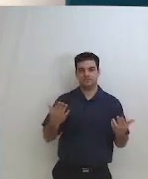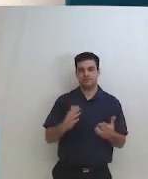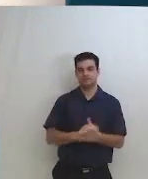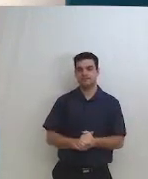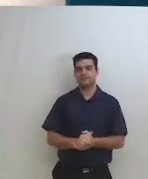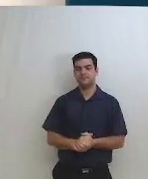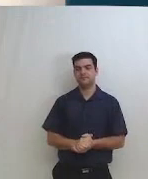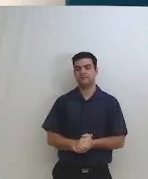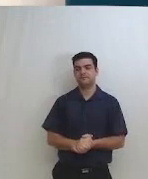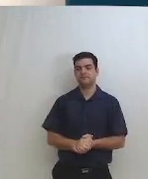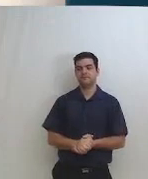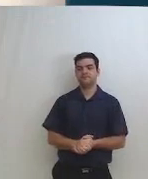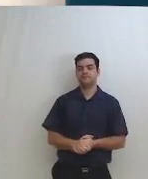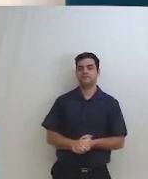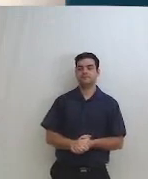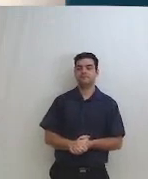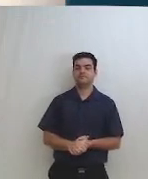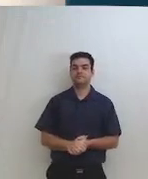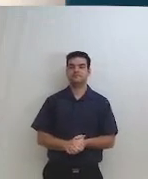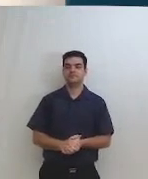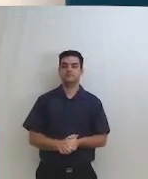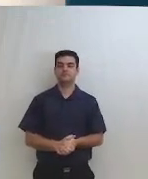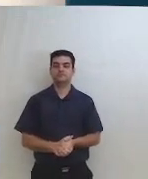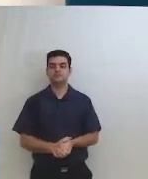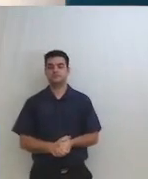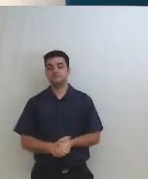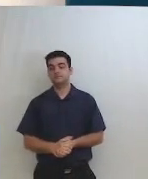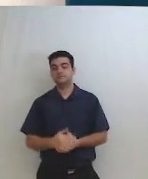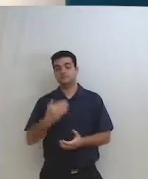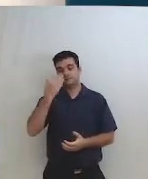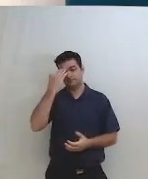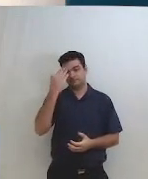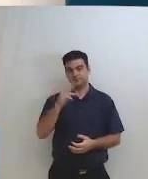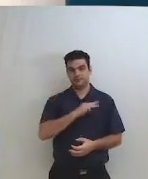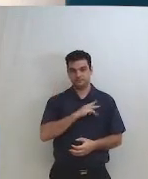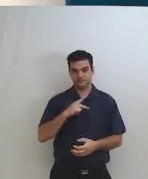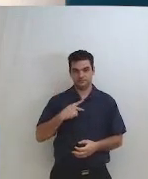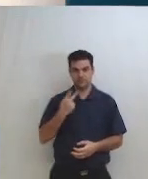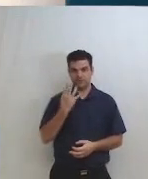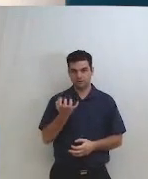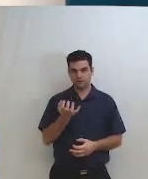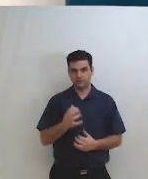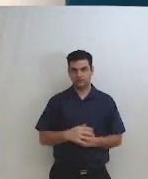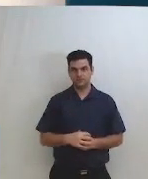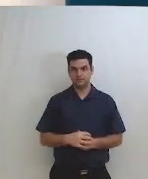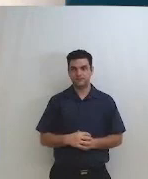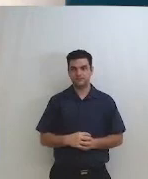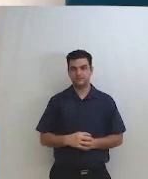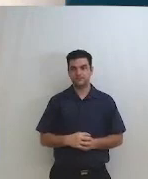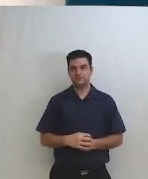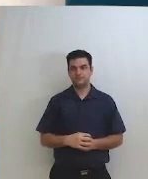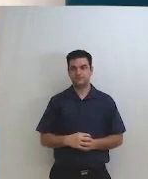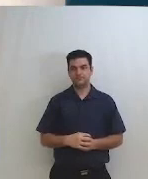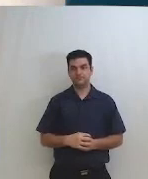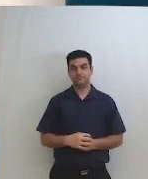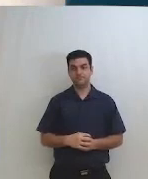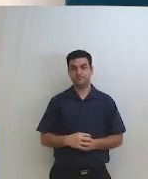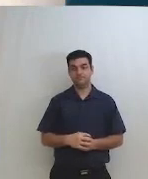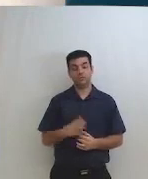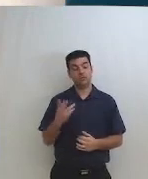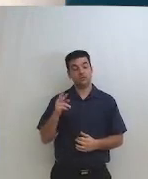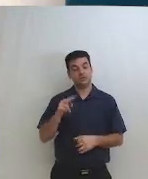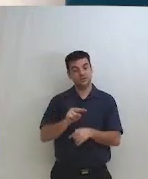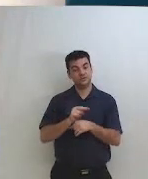doutor. O Ministério Público deveria se pronunciar. Sim. Como a defesa colocou aqui, parece